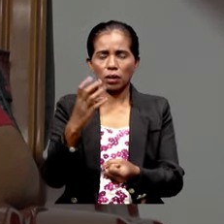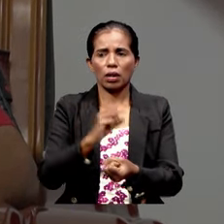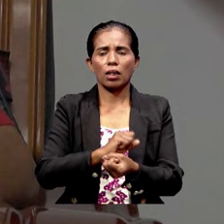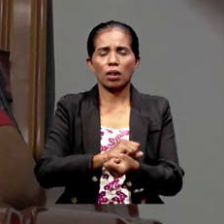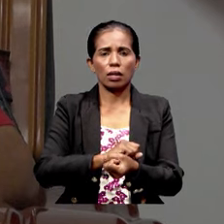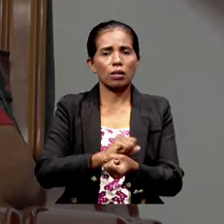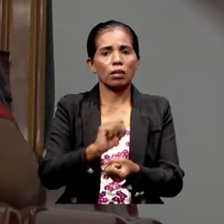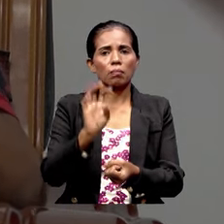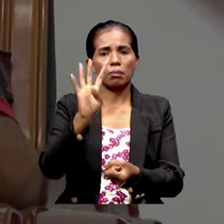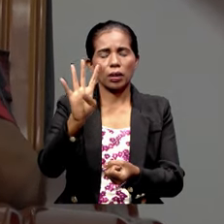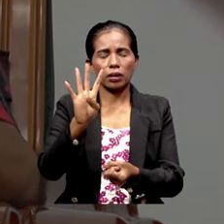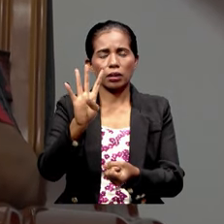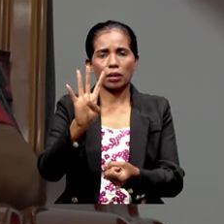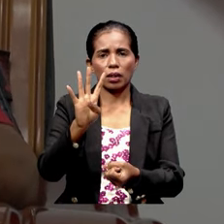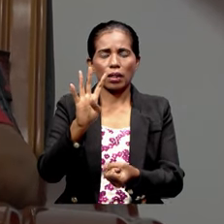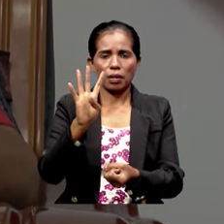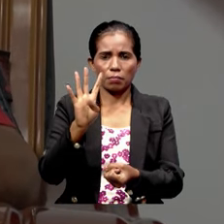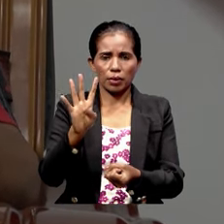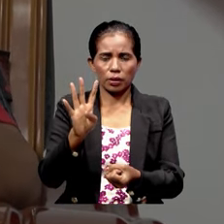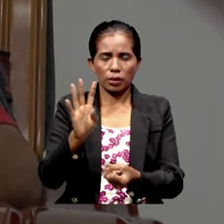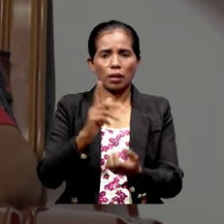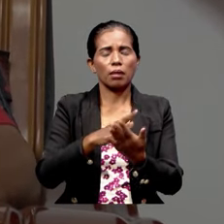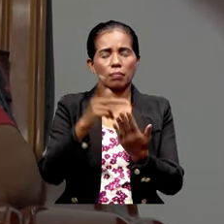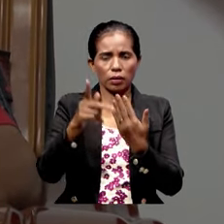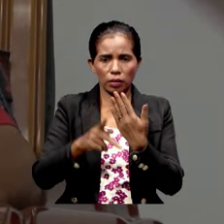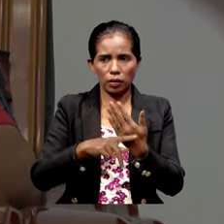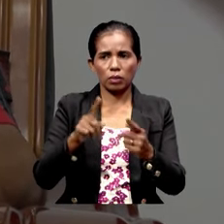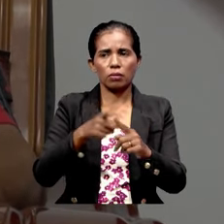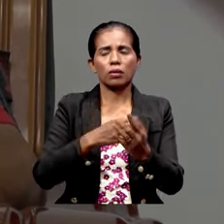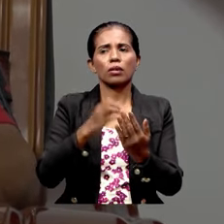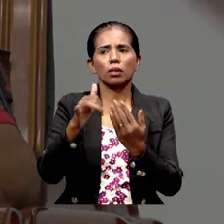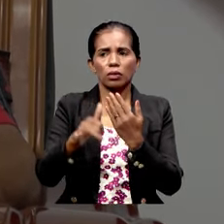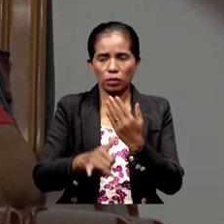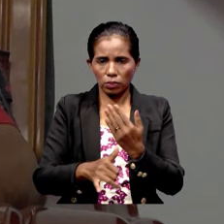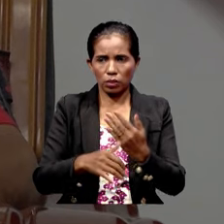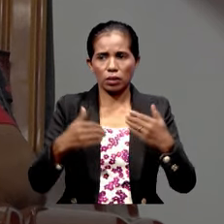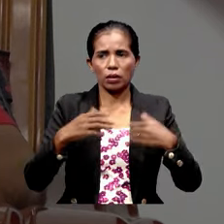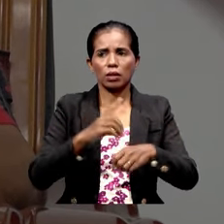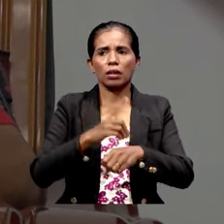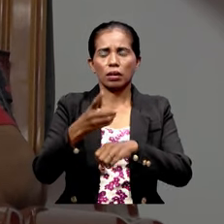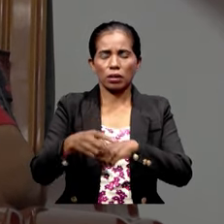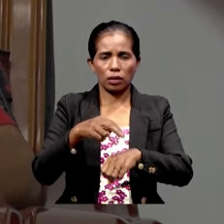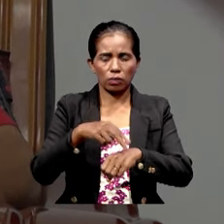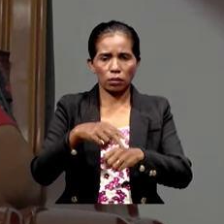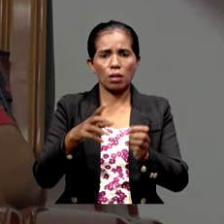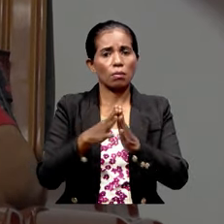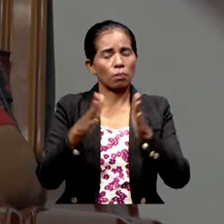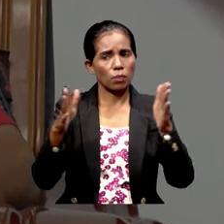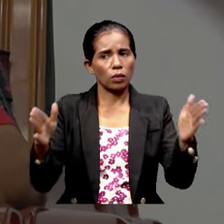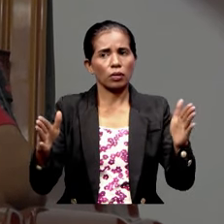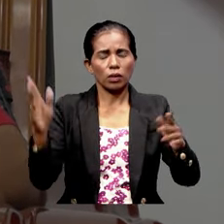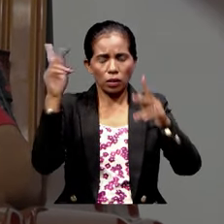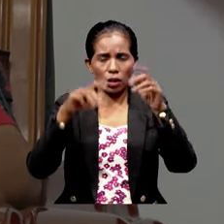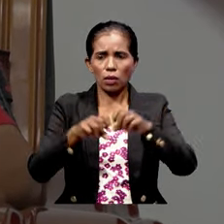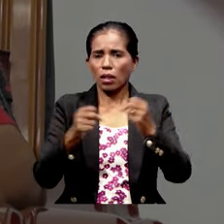um colo quanto que foi ainda que agora da tinha nene e foi na junho para contestar né é desastre natural que pode ter né mais causas